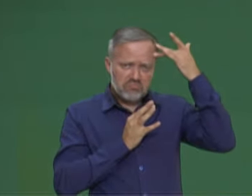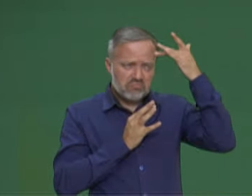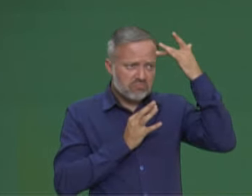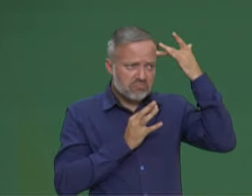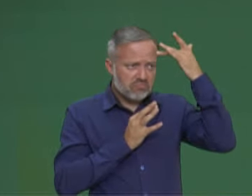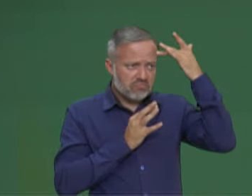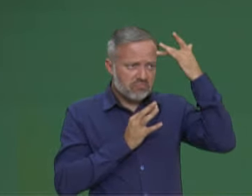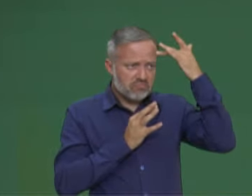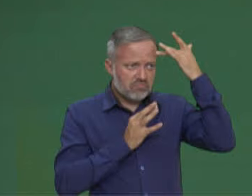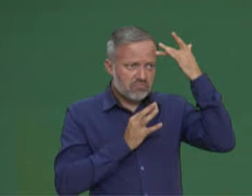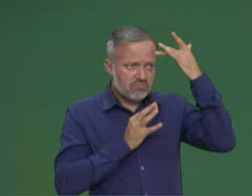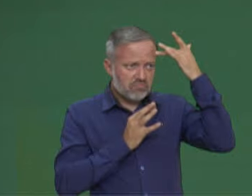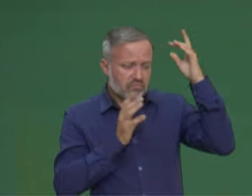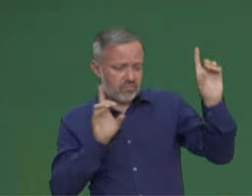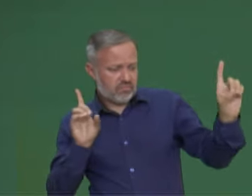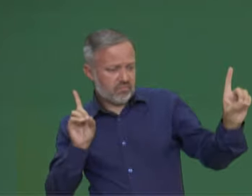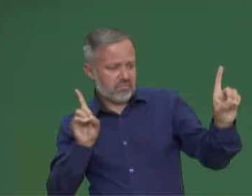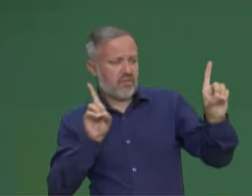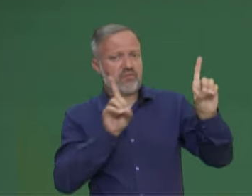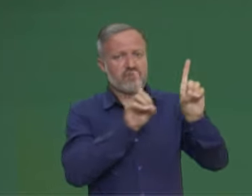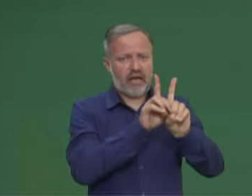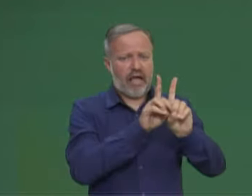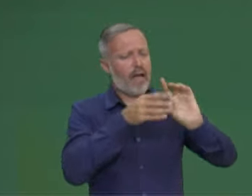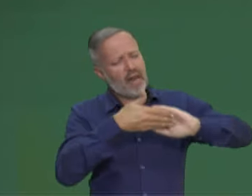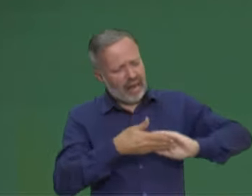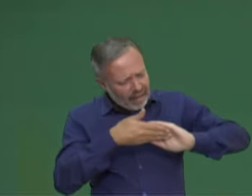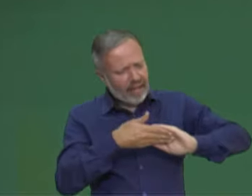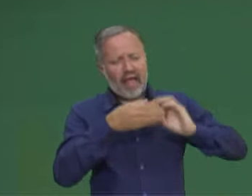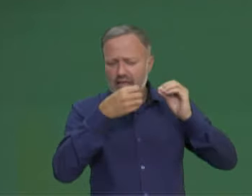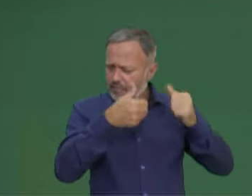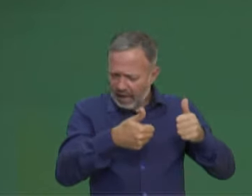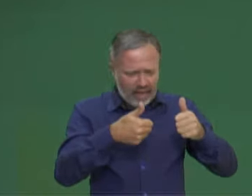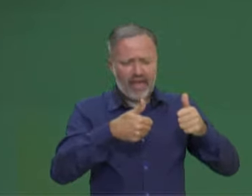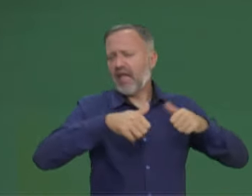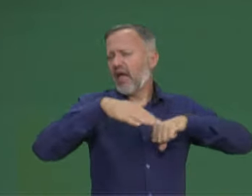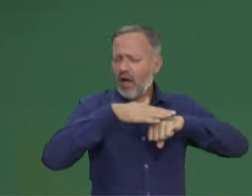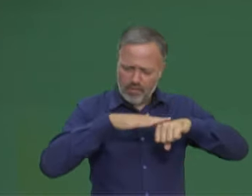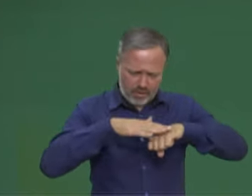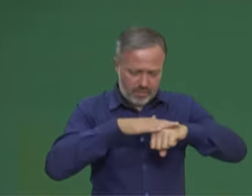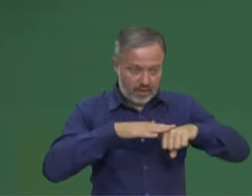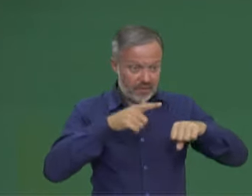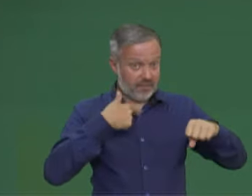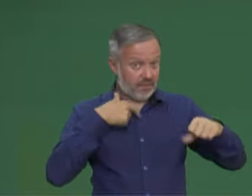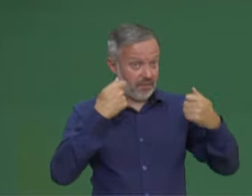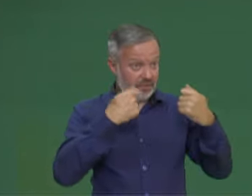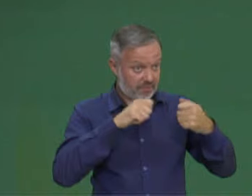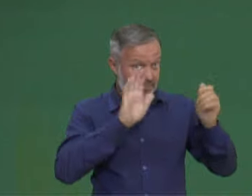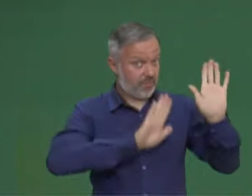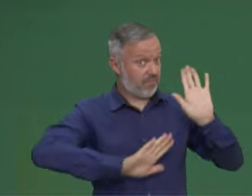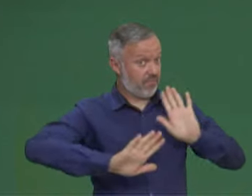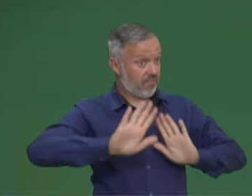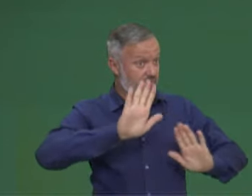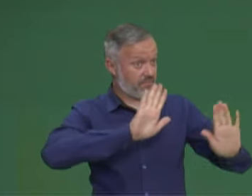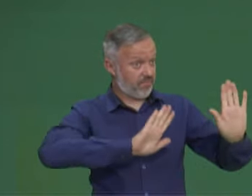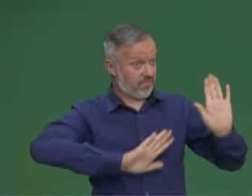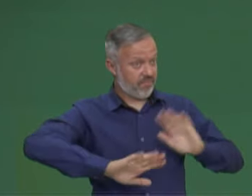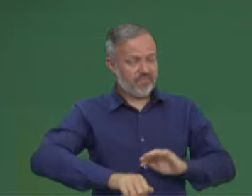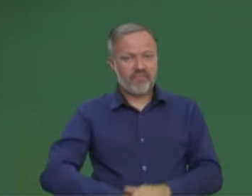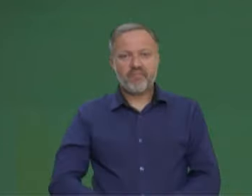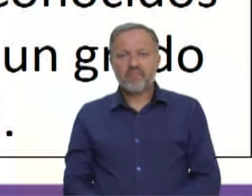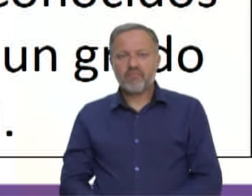já, aí firmeza, tudo susse, né? Não é assim, a gente tem que cuidar, certo? E